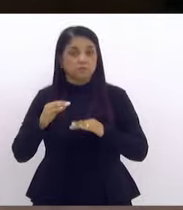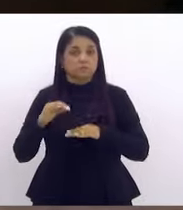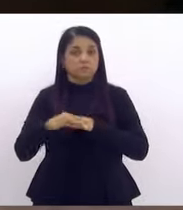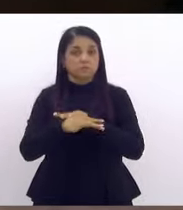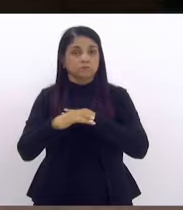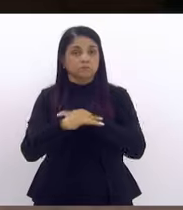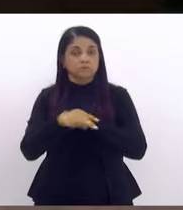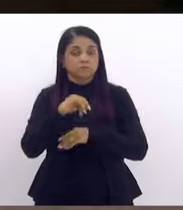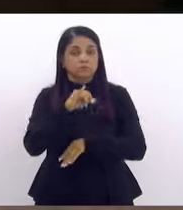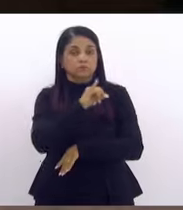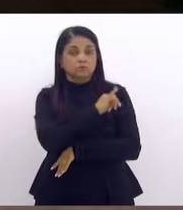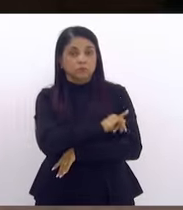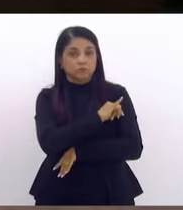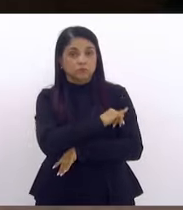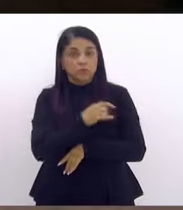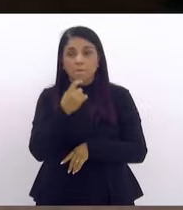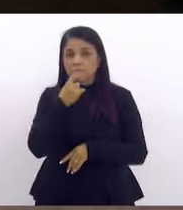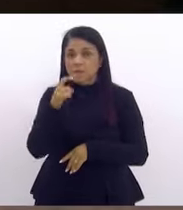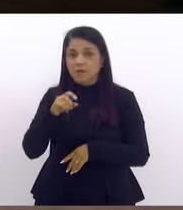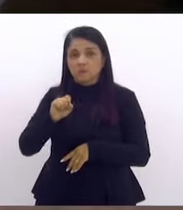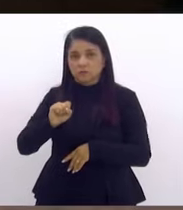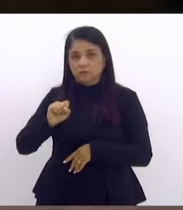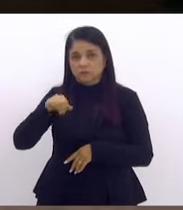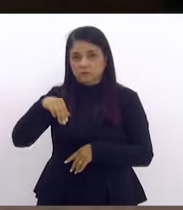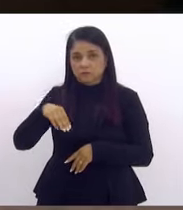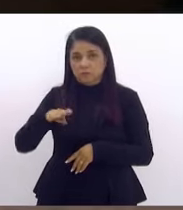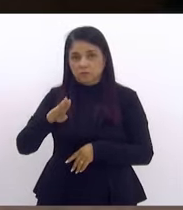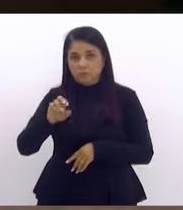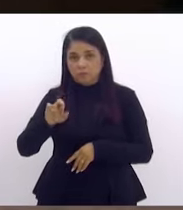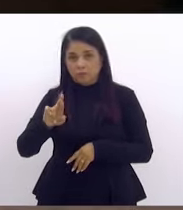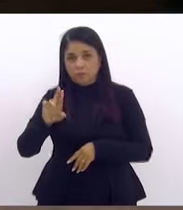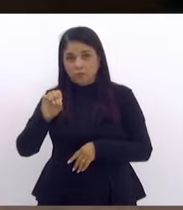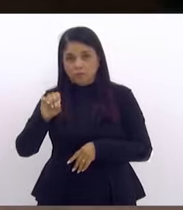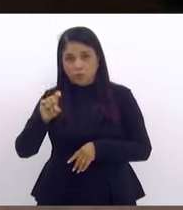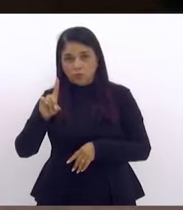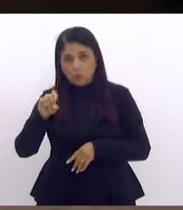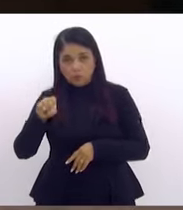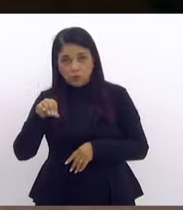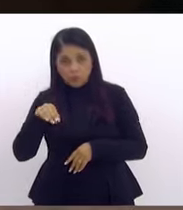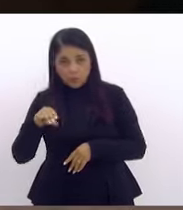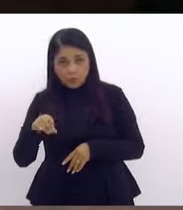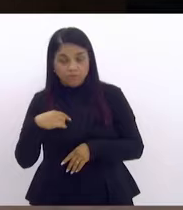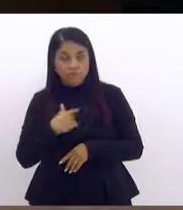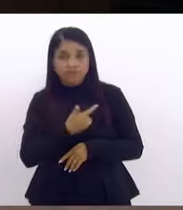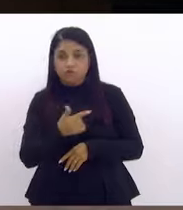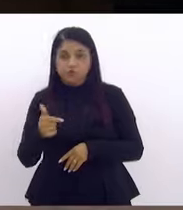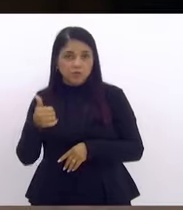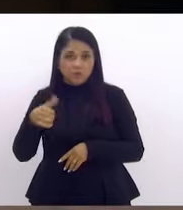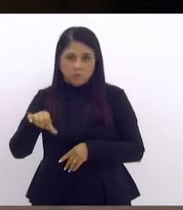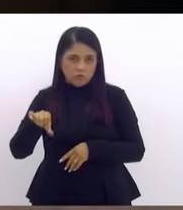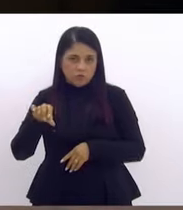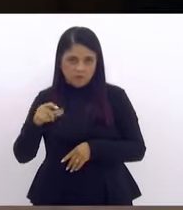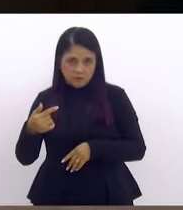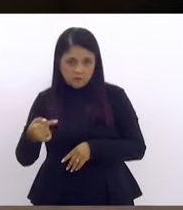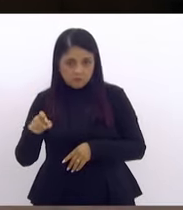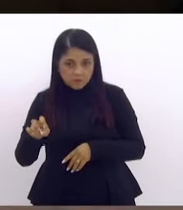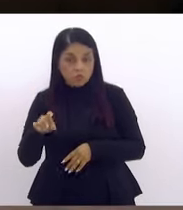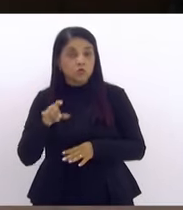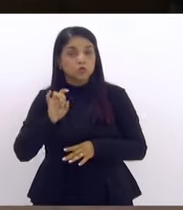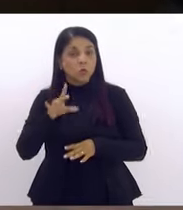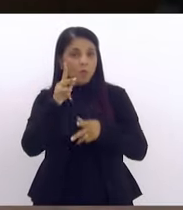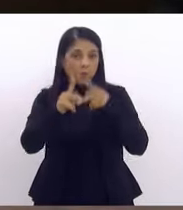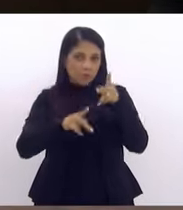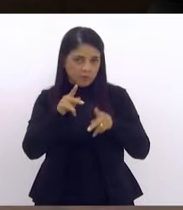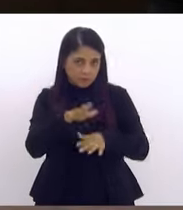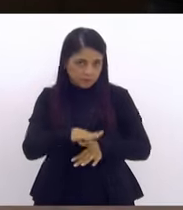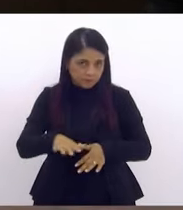ao sambódromo, que em 75 não tinha nada, não tinha sambódromo, não tinha nada, apenas a população daquela região. Então, pare e pense.